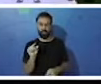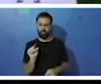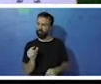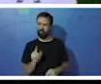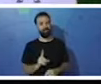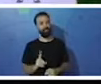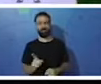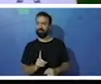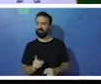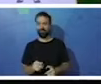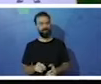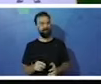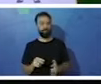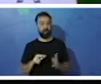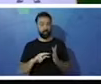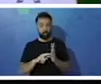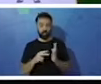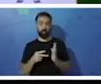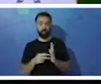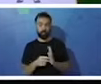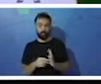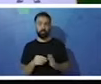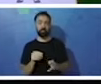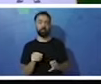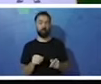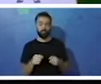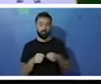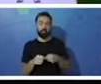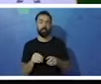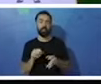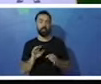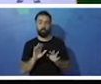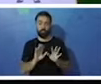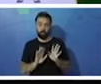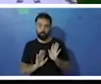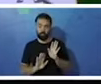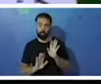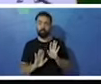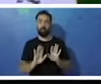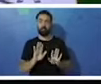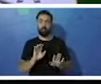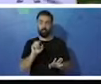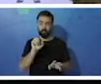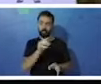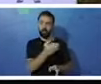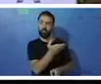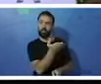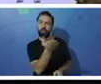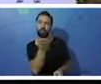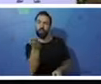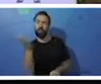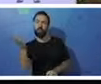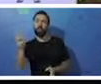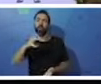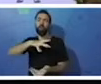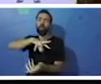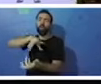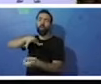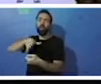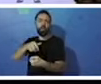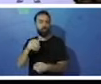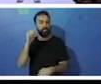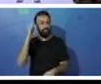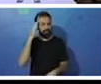coisas, significa que nós vamos fazer bem devagar para que todos possam entender o passo a passo da